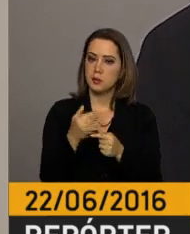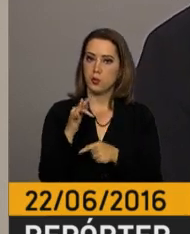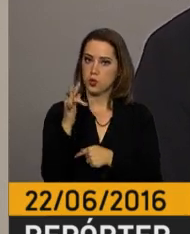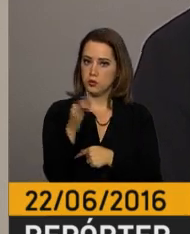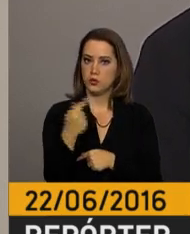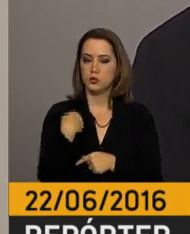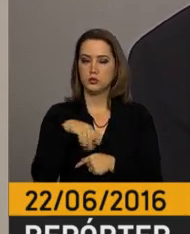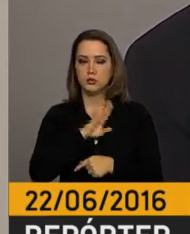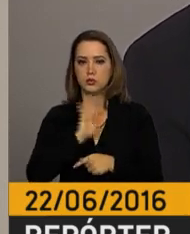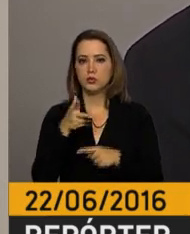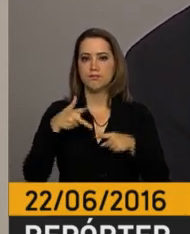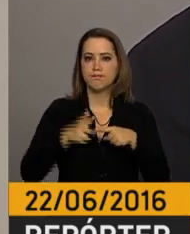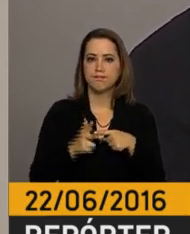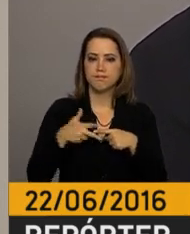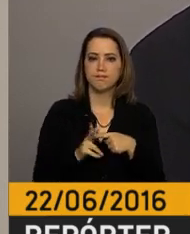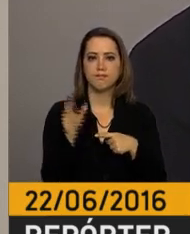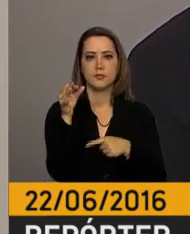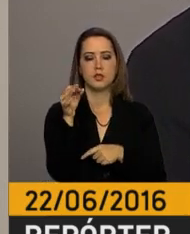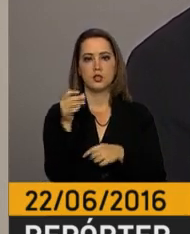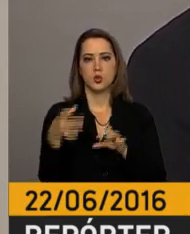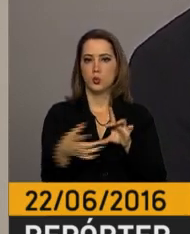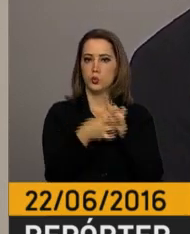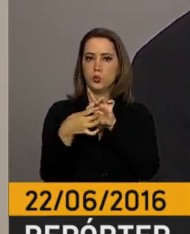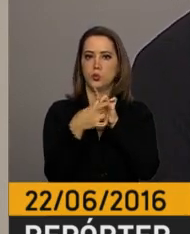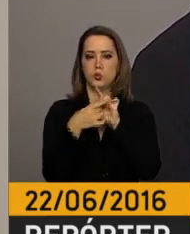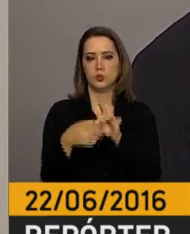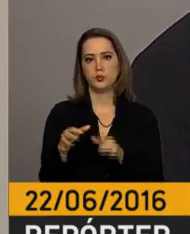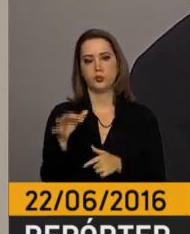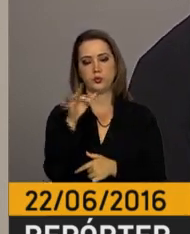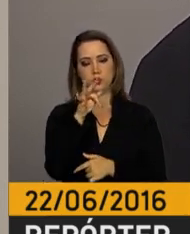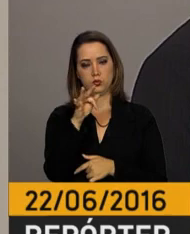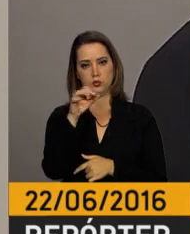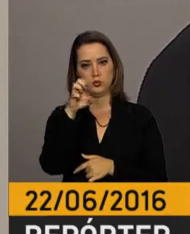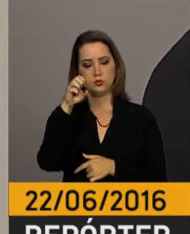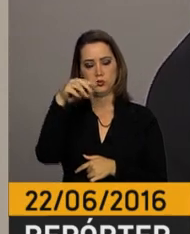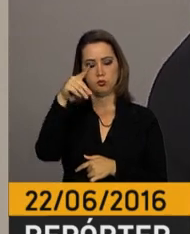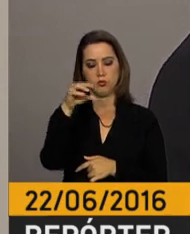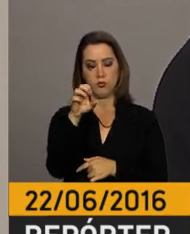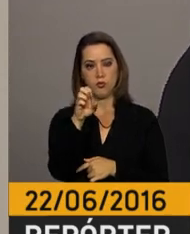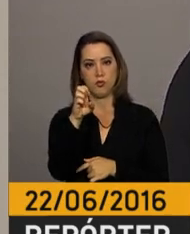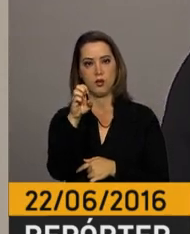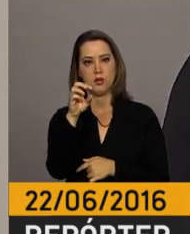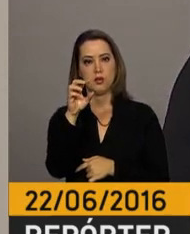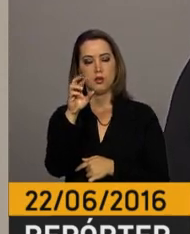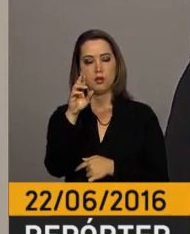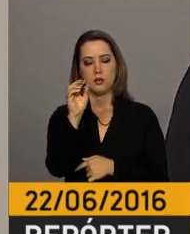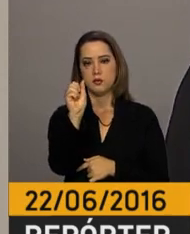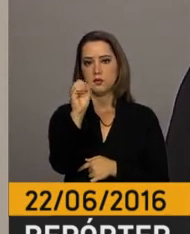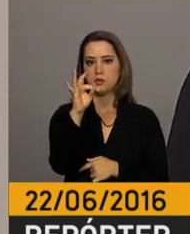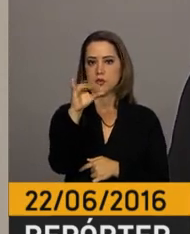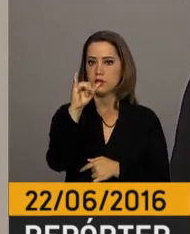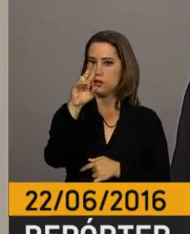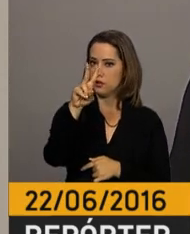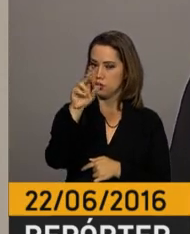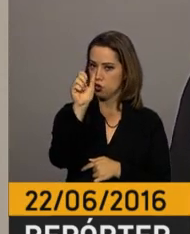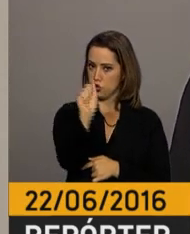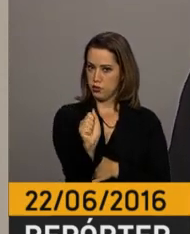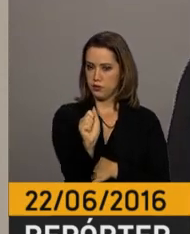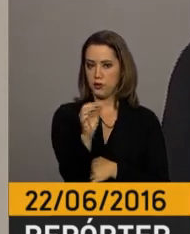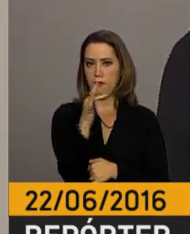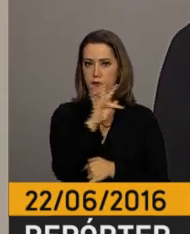eh Federativa e nisso Paulo vai colaborar muito porque na repactuação Federativa é que entra